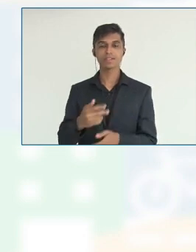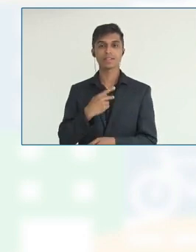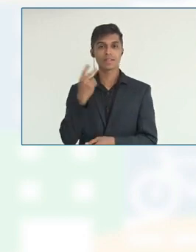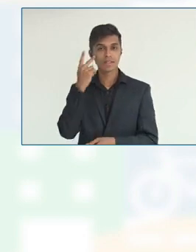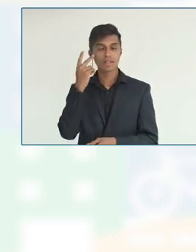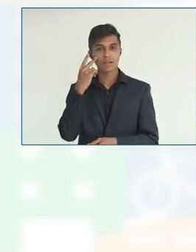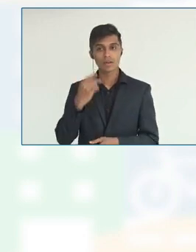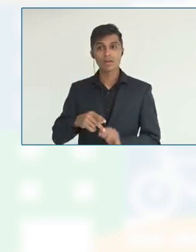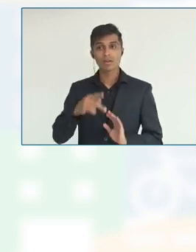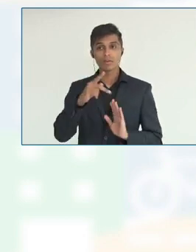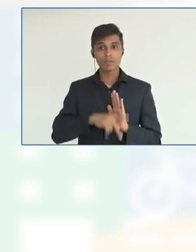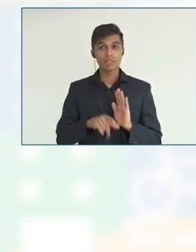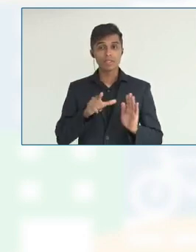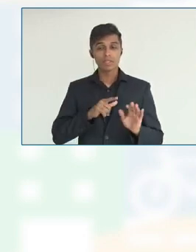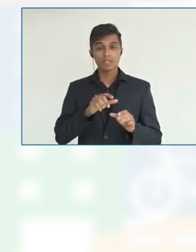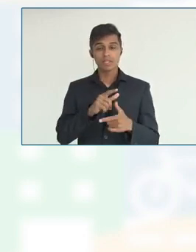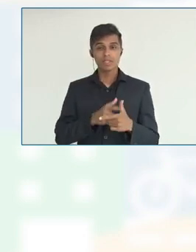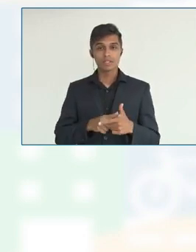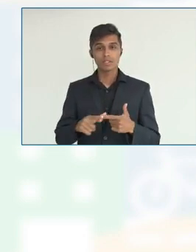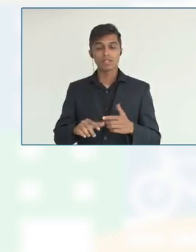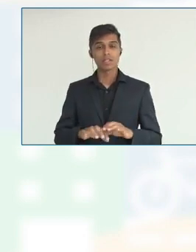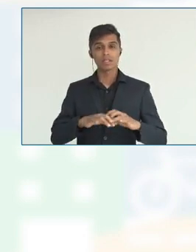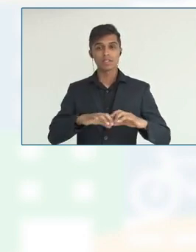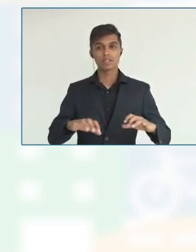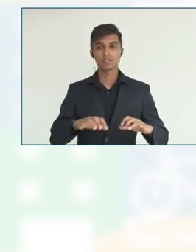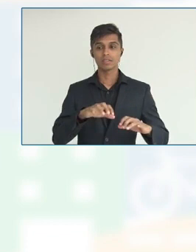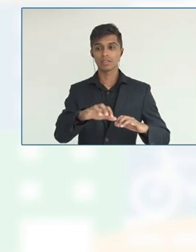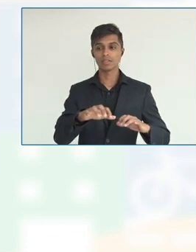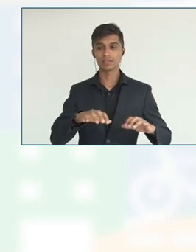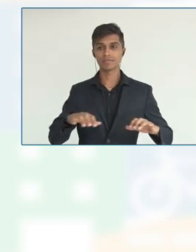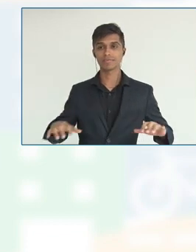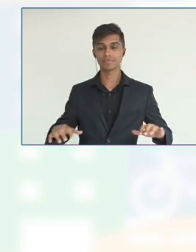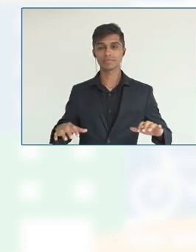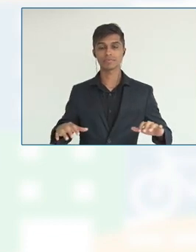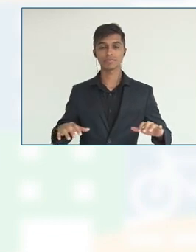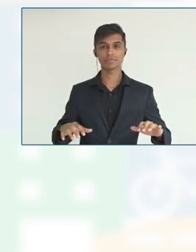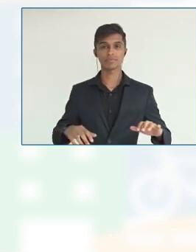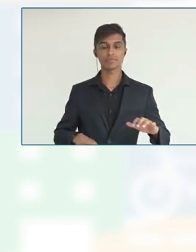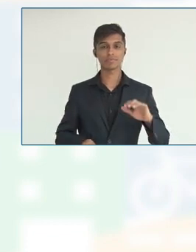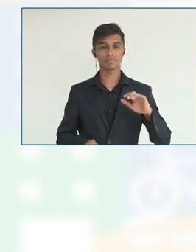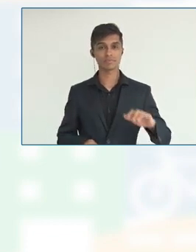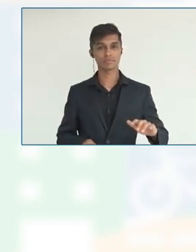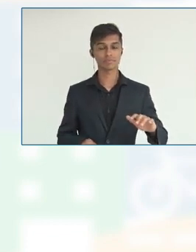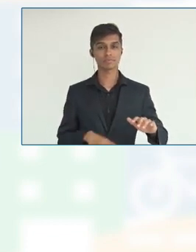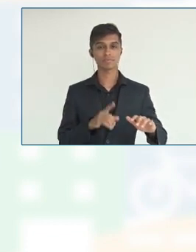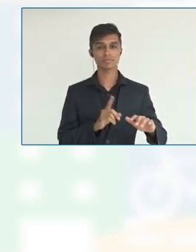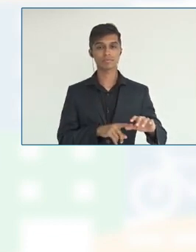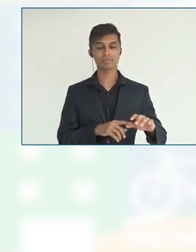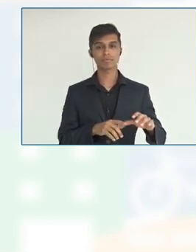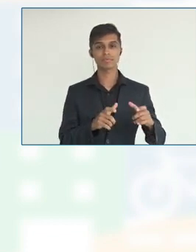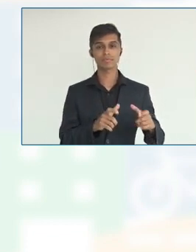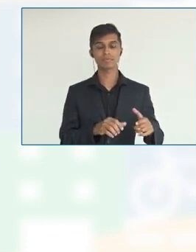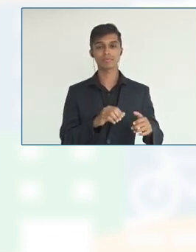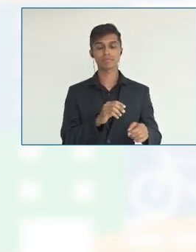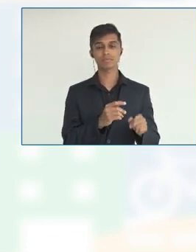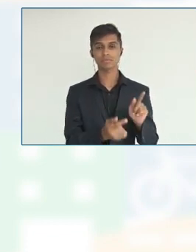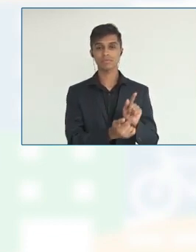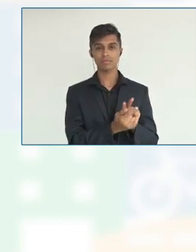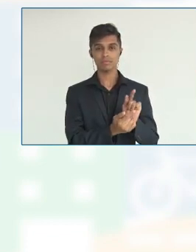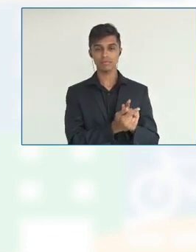Intoxicações, ele é dividido em 3 grandes áreas de atuação. Ele é dividido na área de assistência,